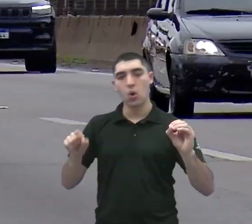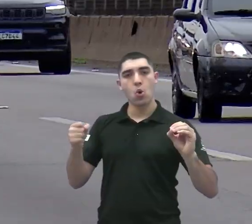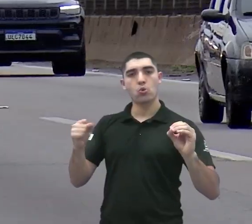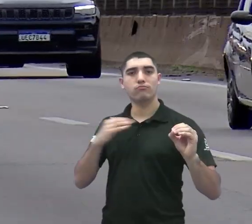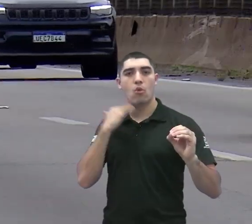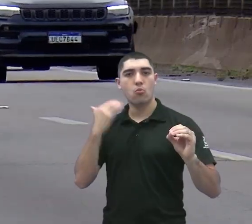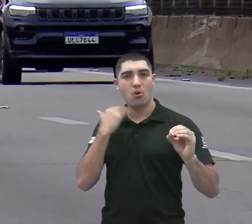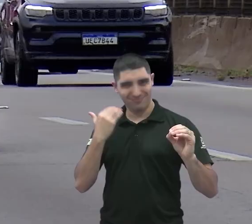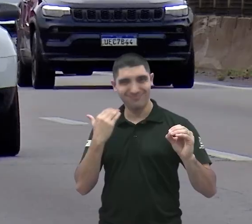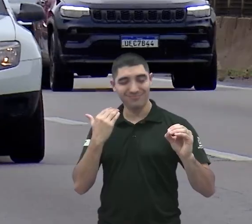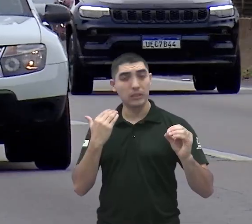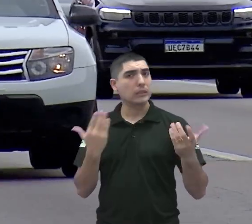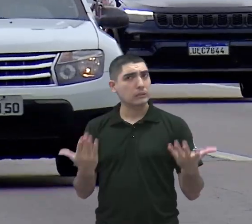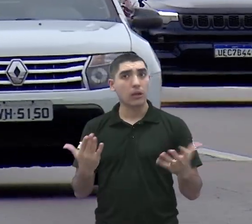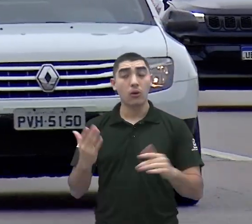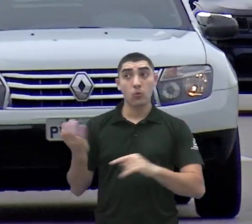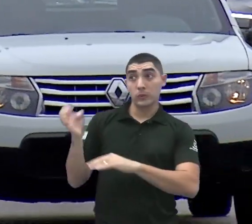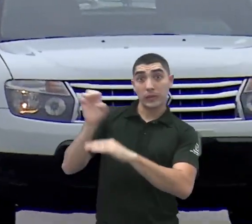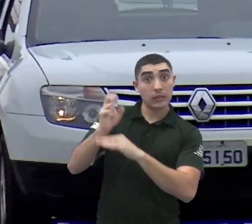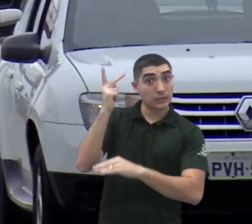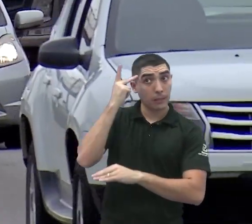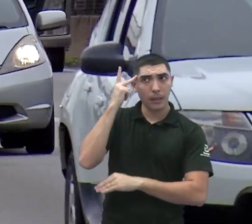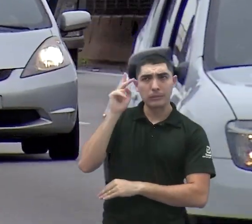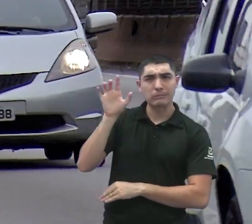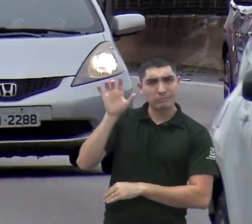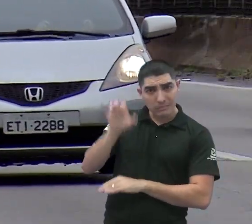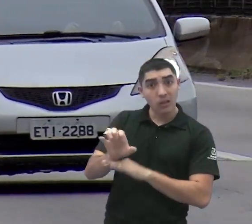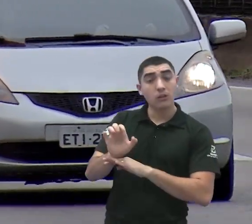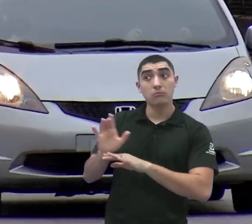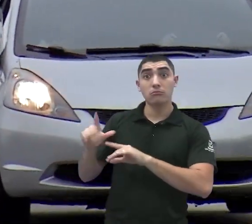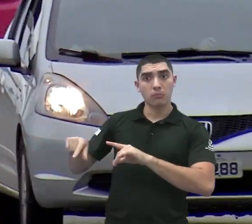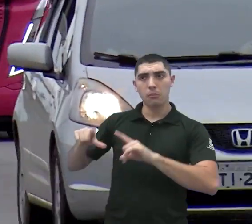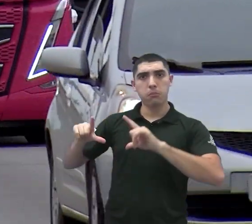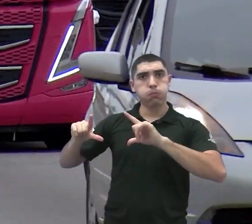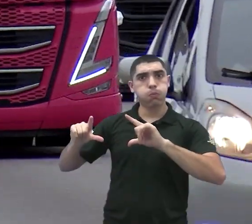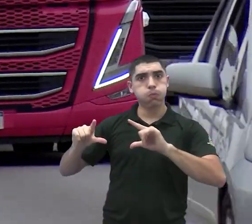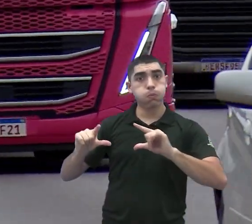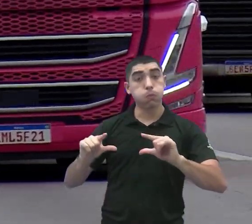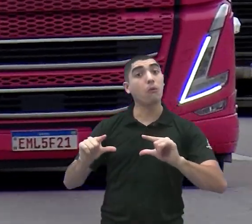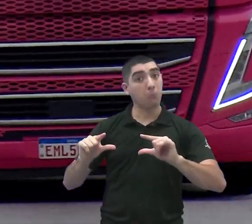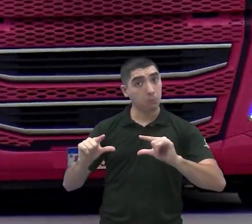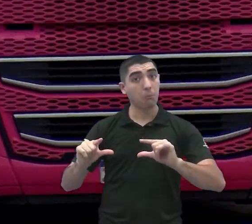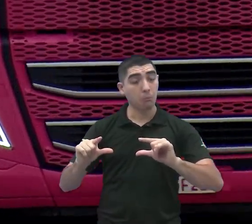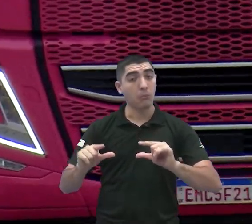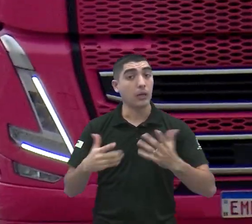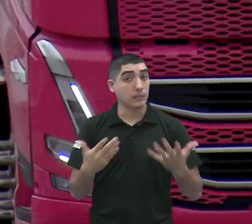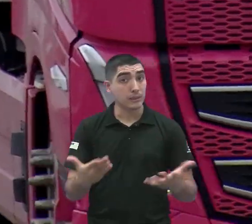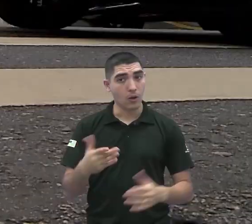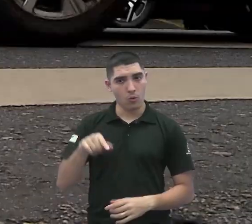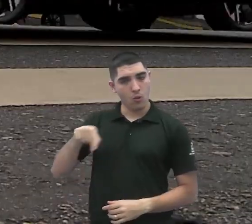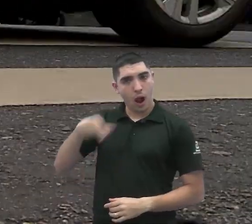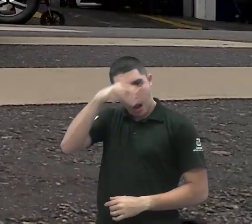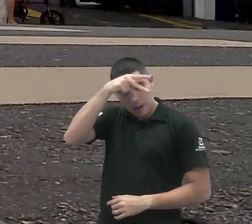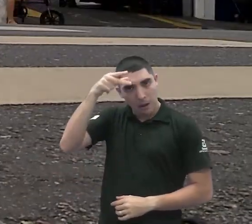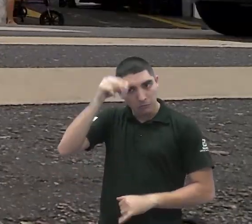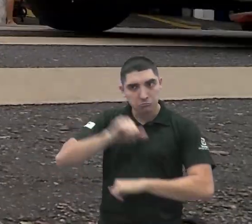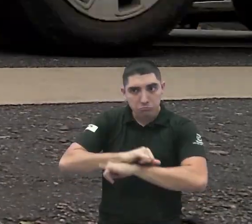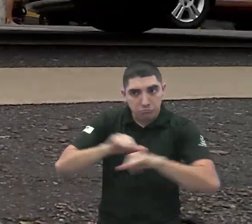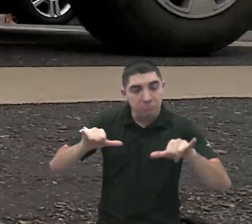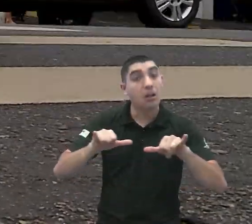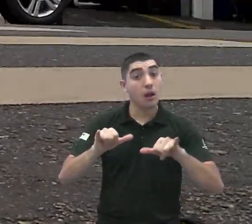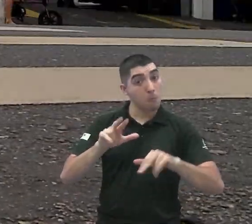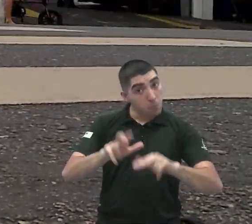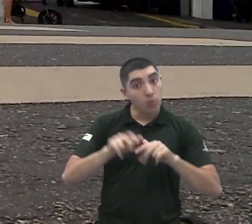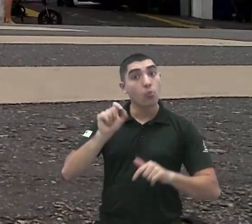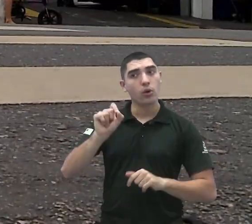2025. O índice é quase o dobro da média de redução do estado de São Paulo, que foi de 10%. Para o poder público,